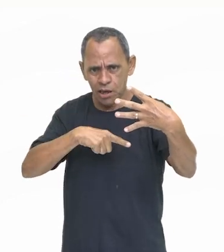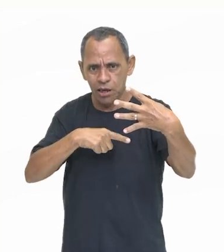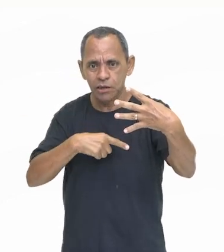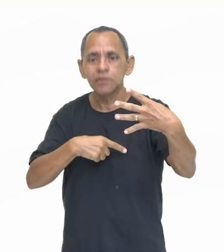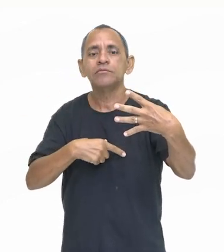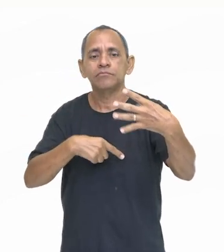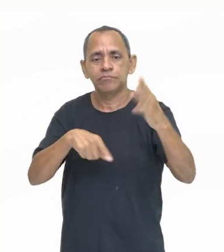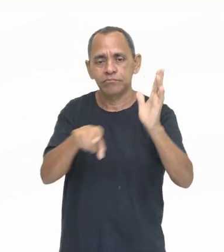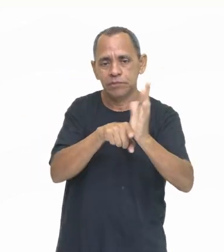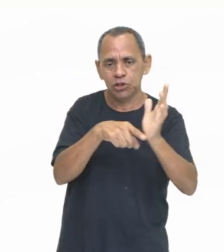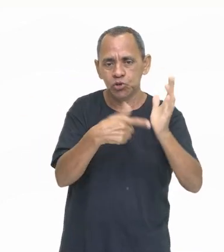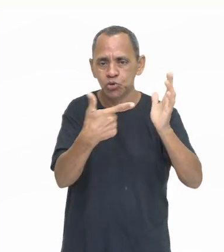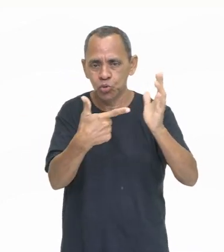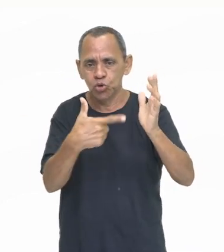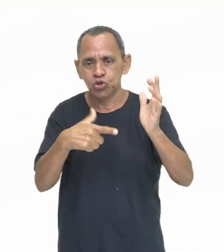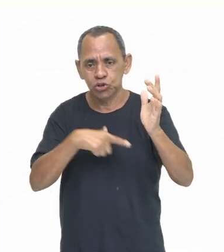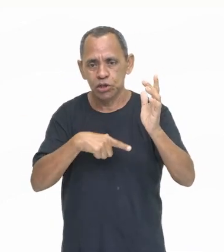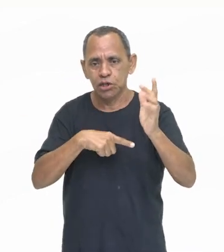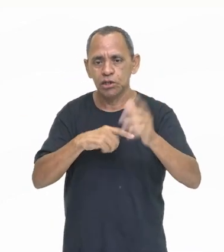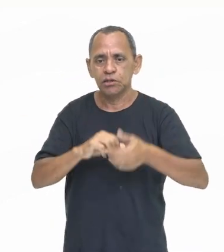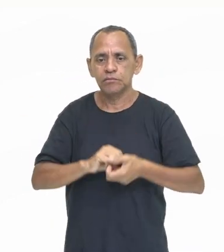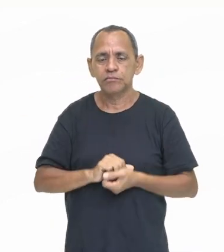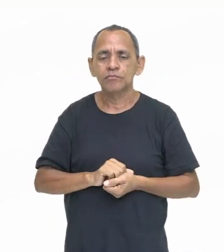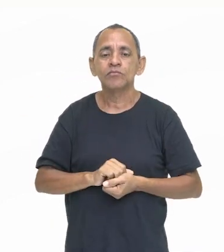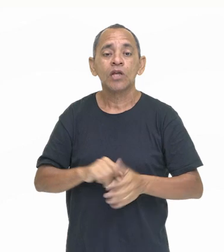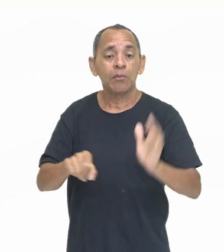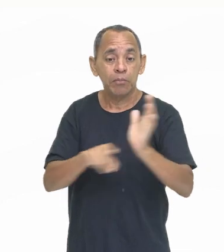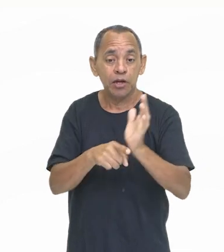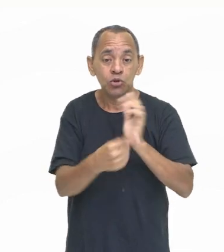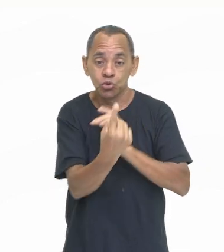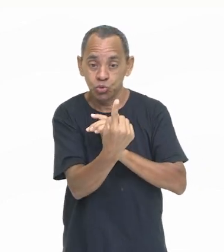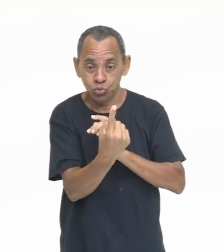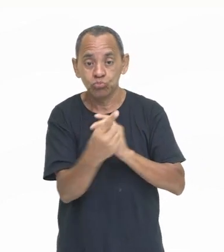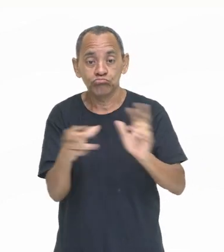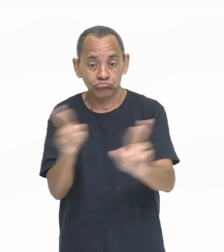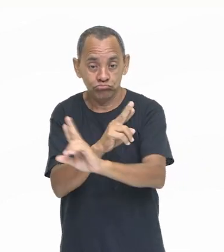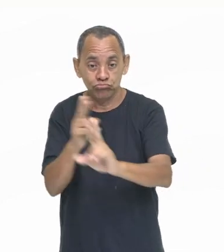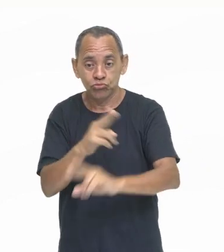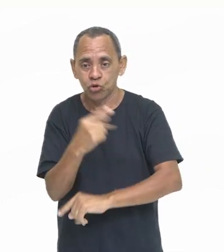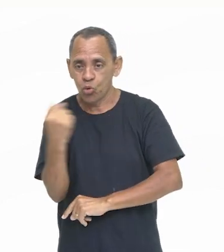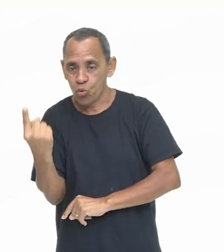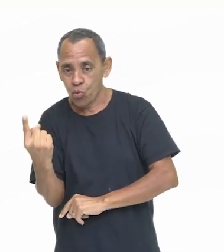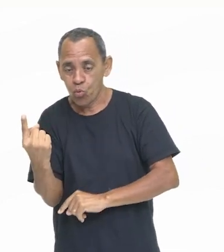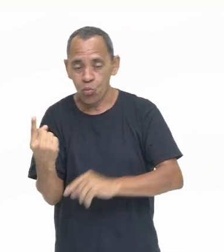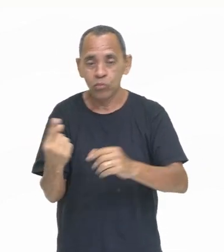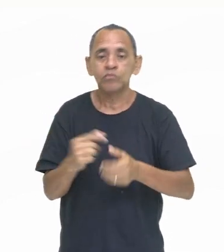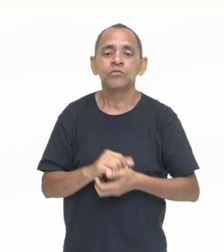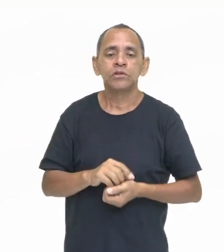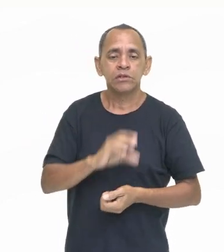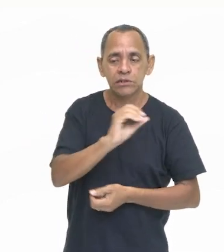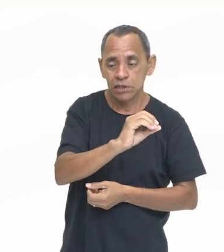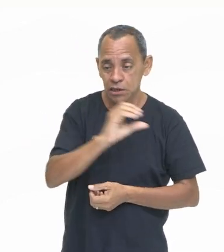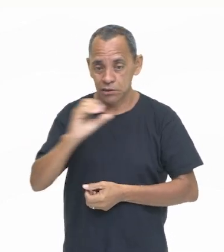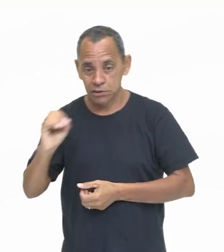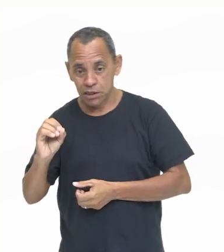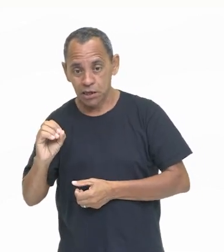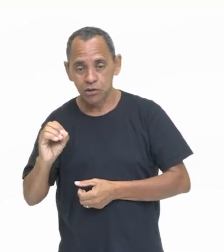lá, né, o 16. O menos 1 está relacionado com 1. O 0 está relacionado com 0.